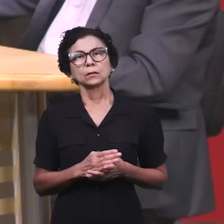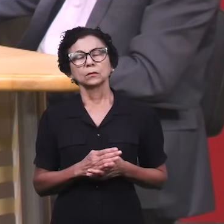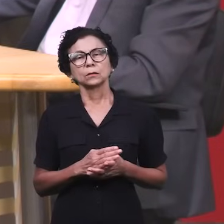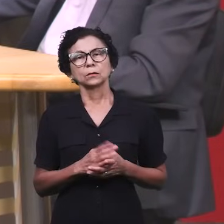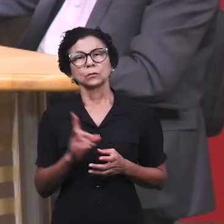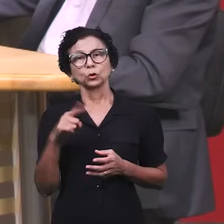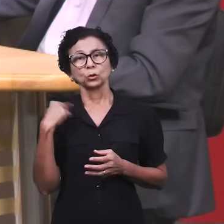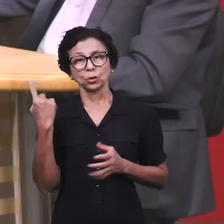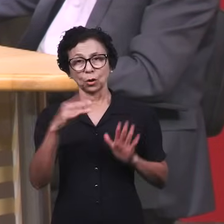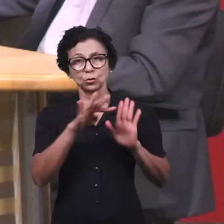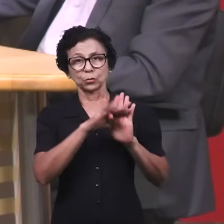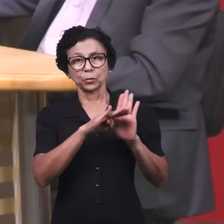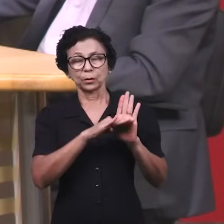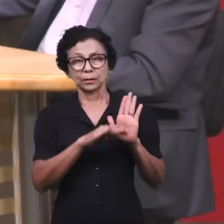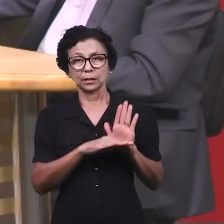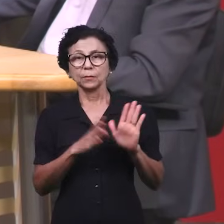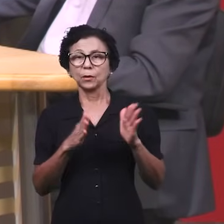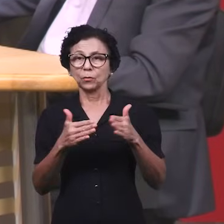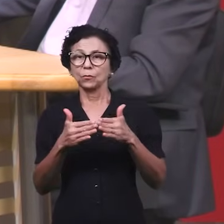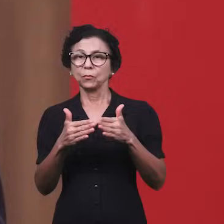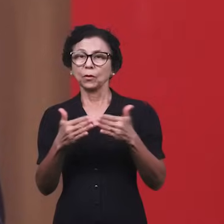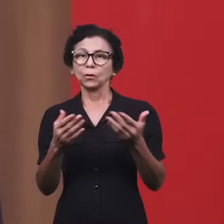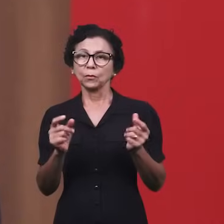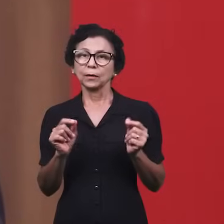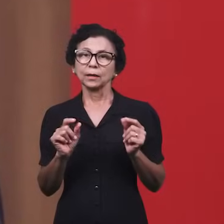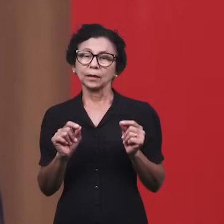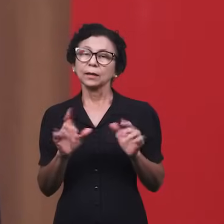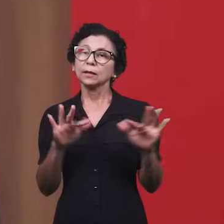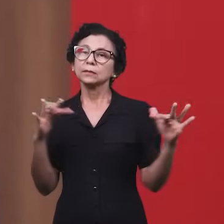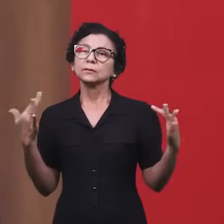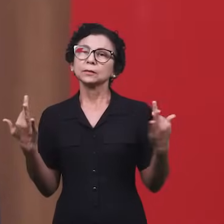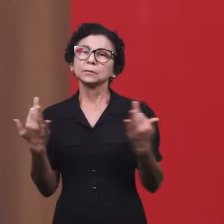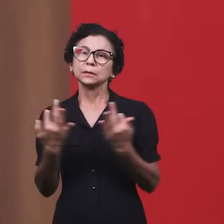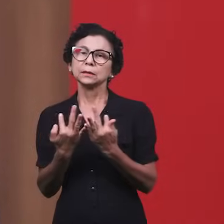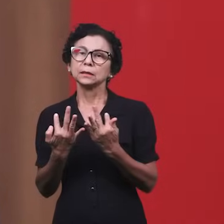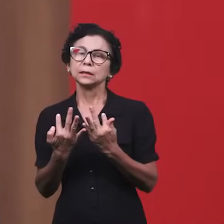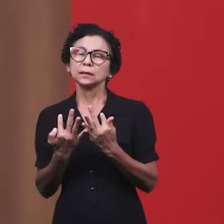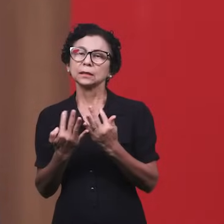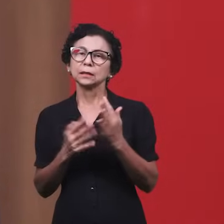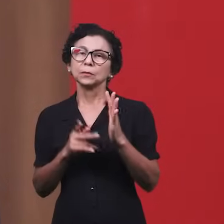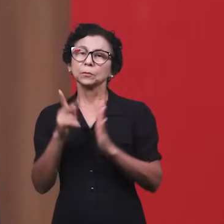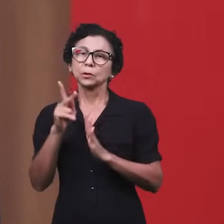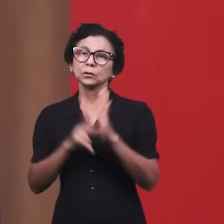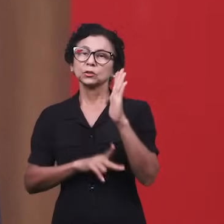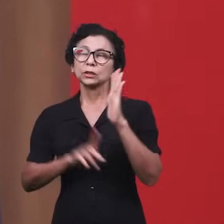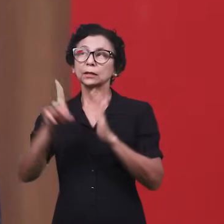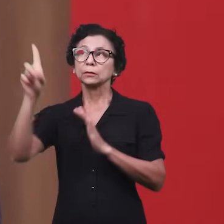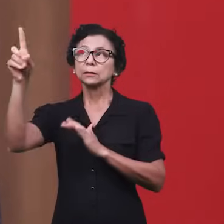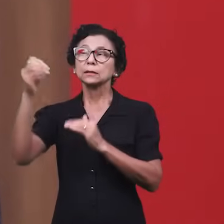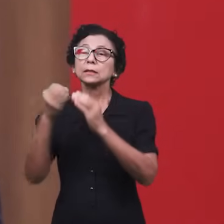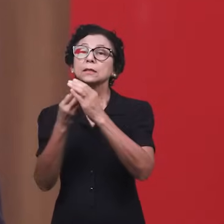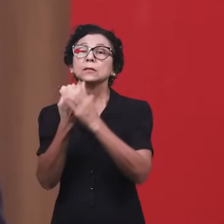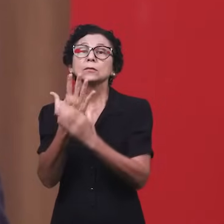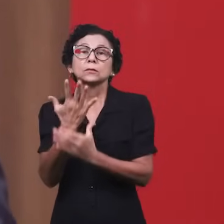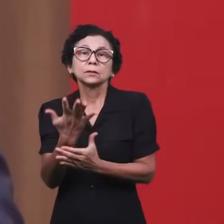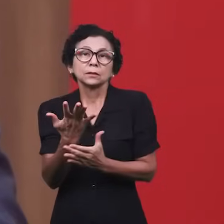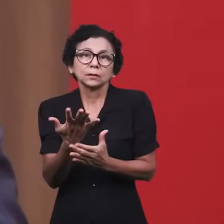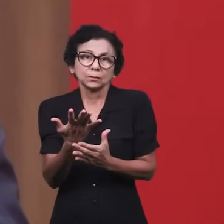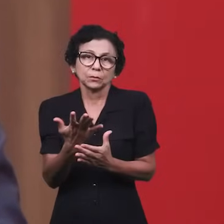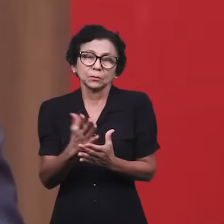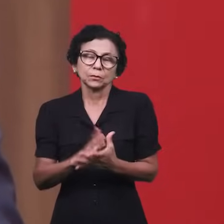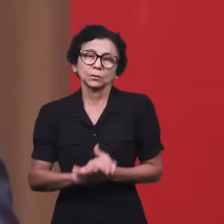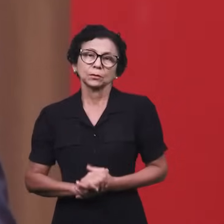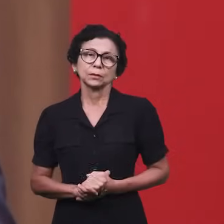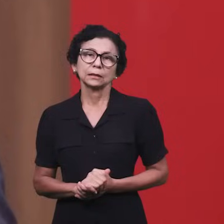Alace se colocou na introdução como né a a as características dessa família né de de de não